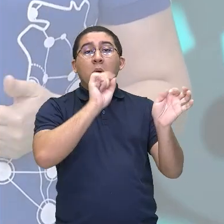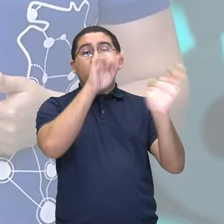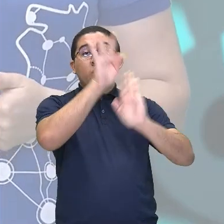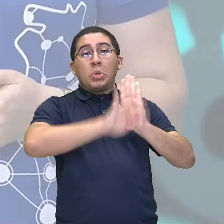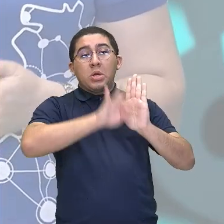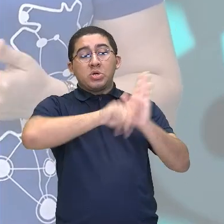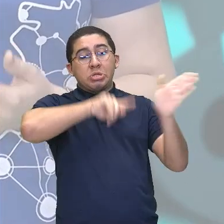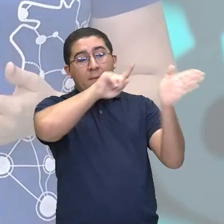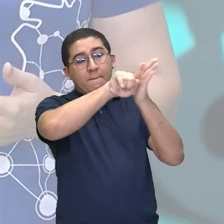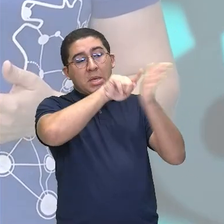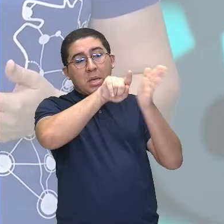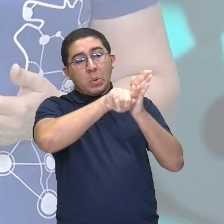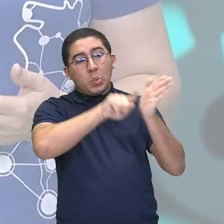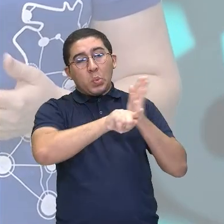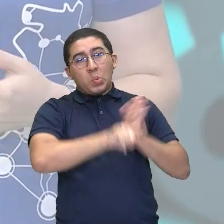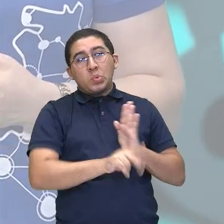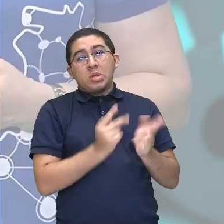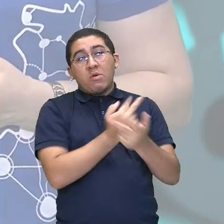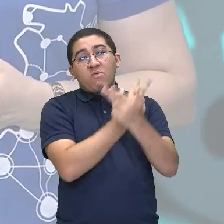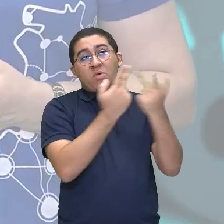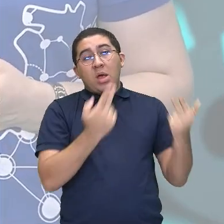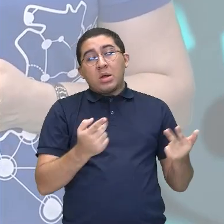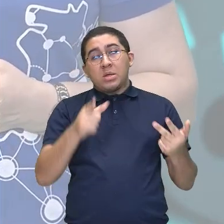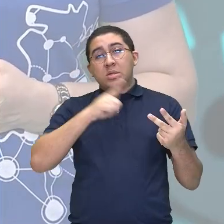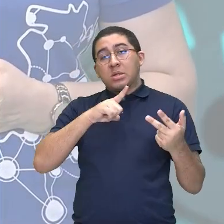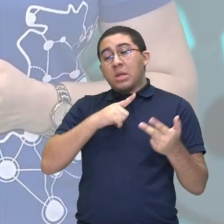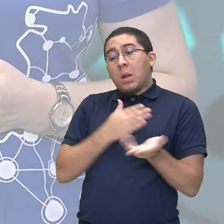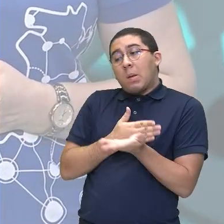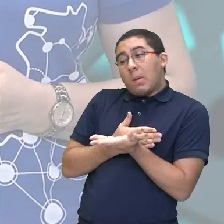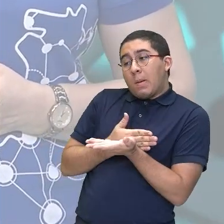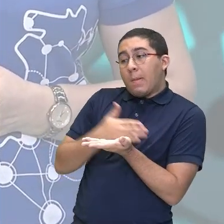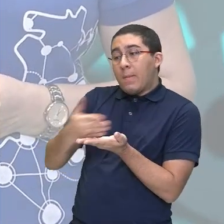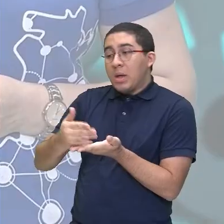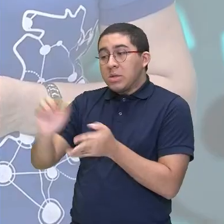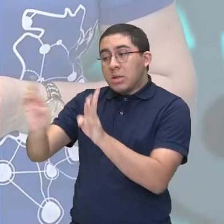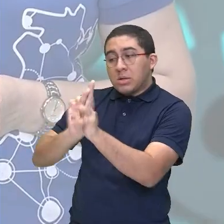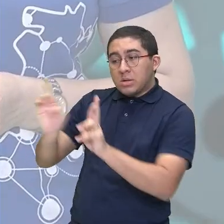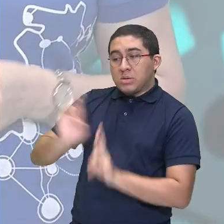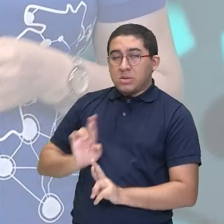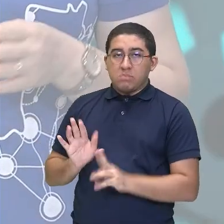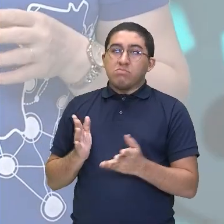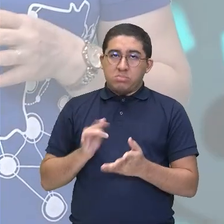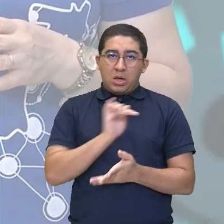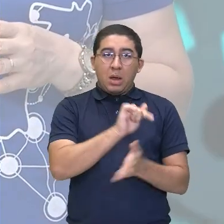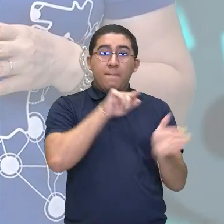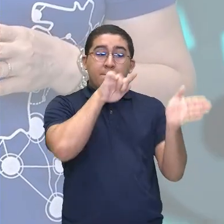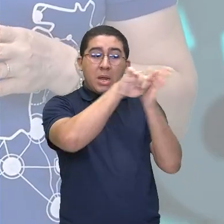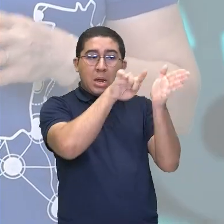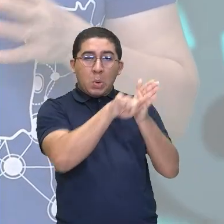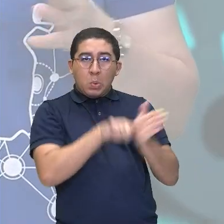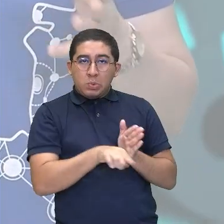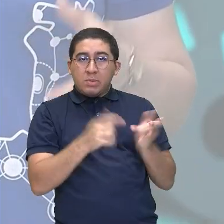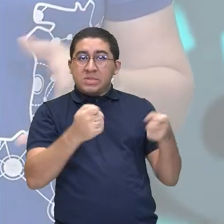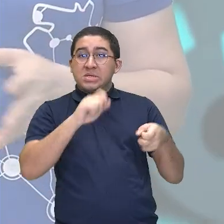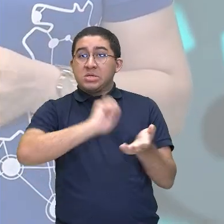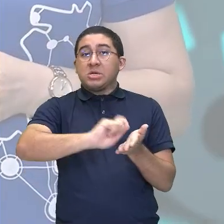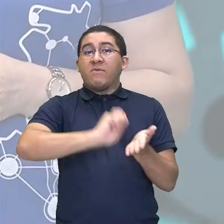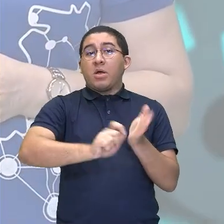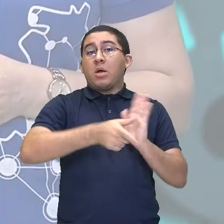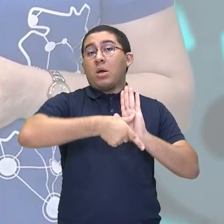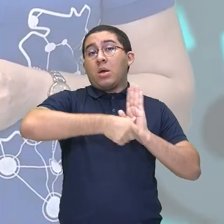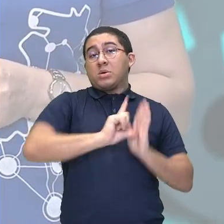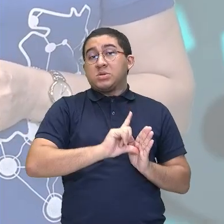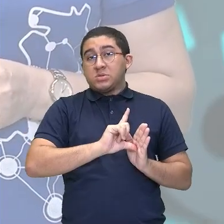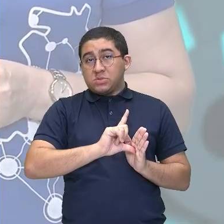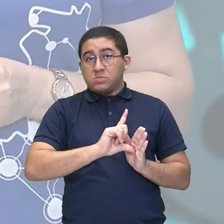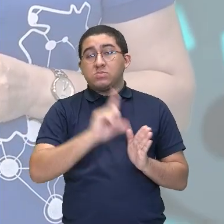texto, né, daquilo que ele vai perguntar ao entrevistado, né. Então, são ações prévias,